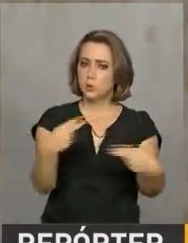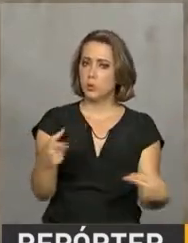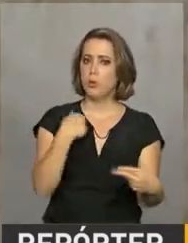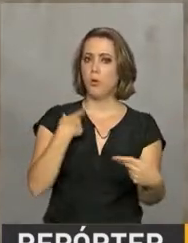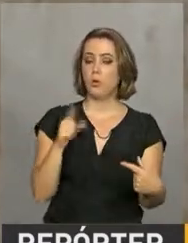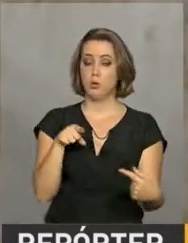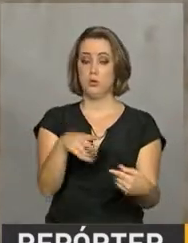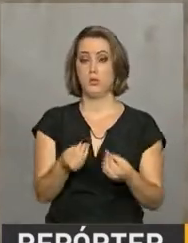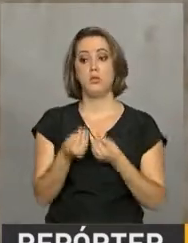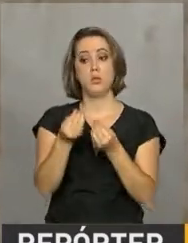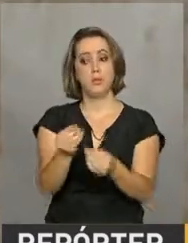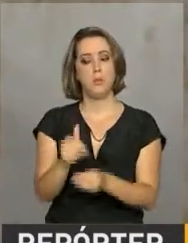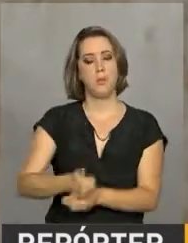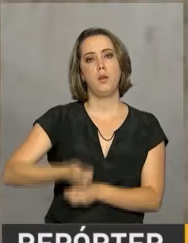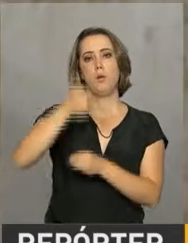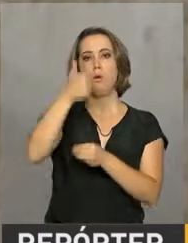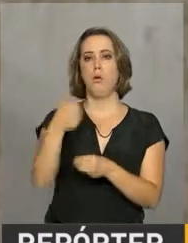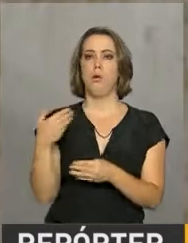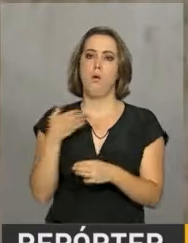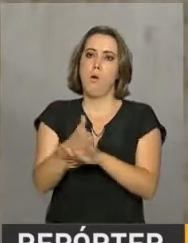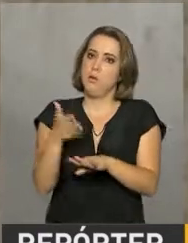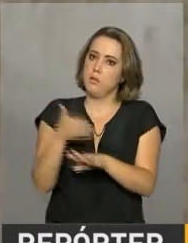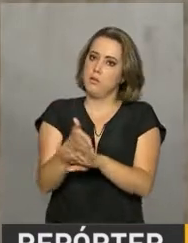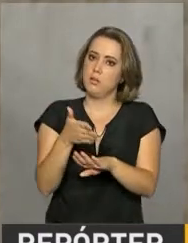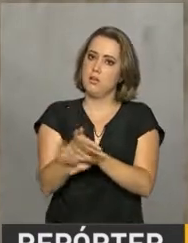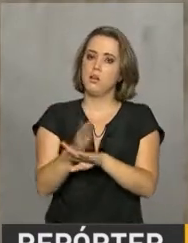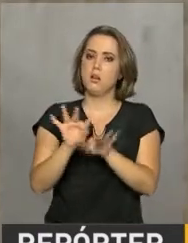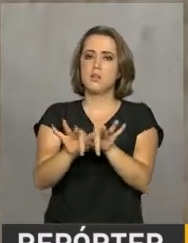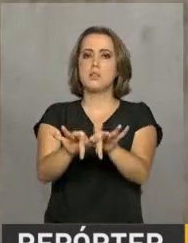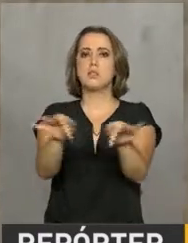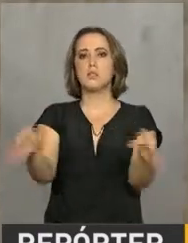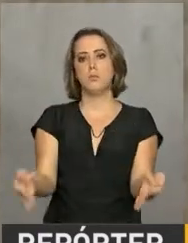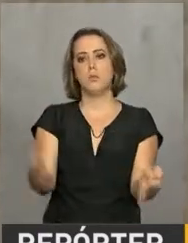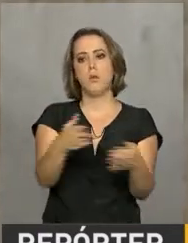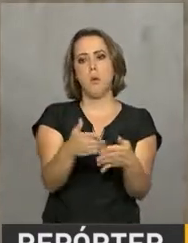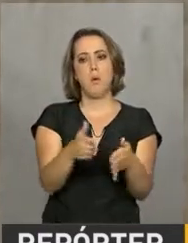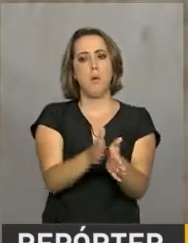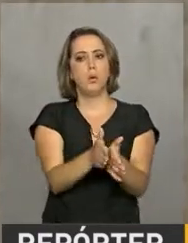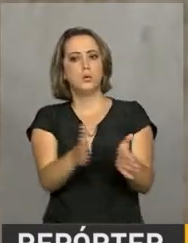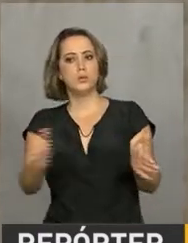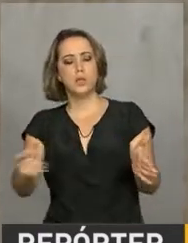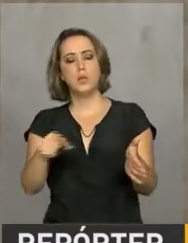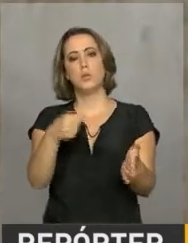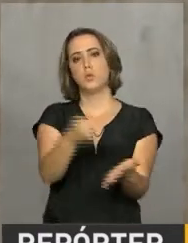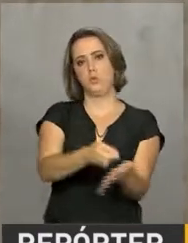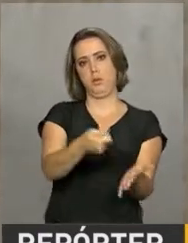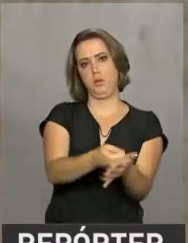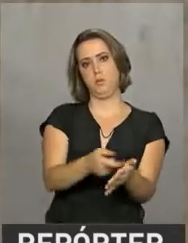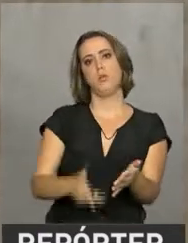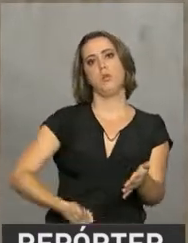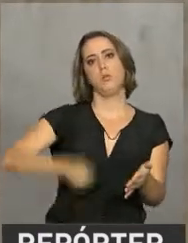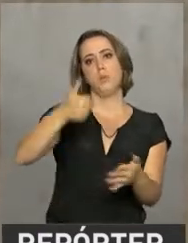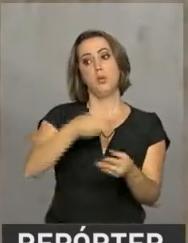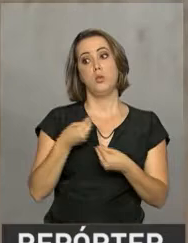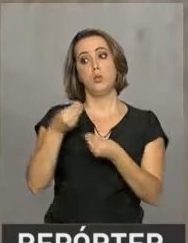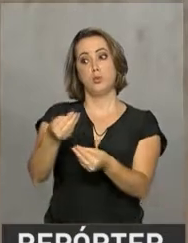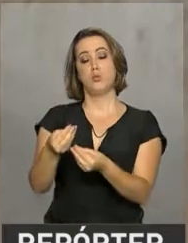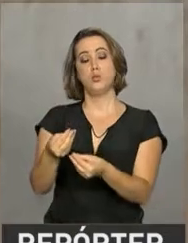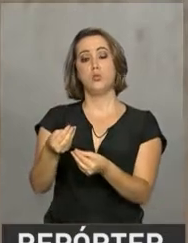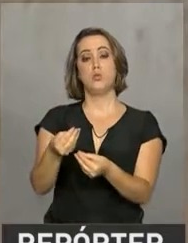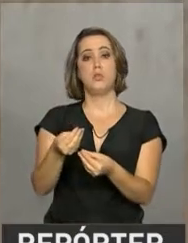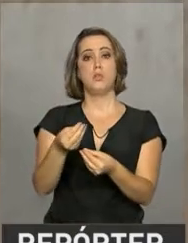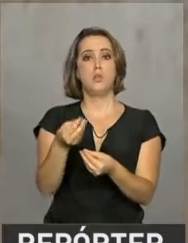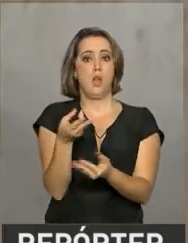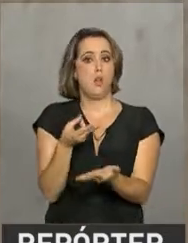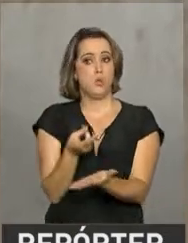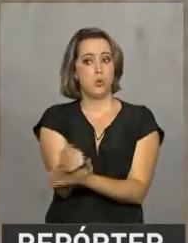de dar mais acesso simplificar o acesso e ampliar prazos melhorar condições e da capital dinheiro que é o que permite